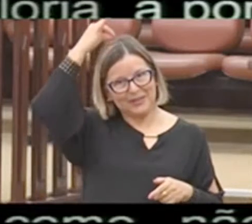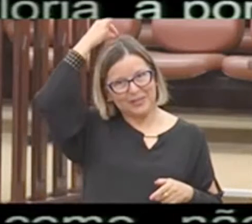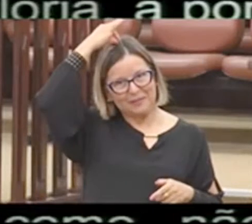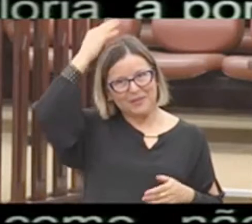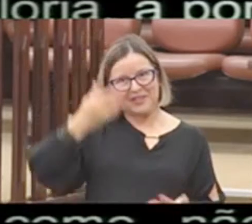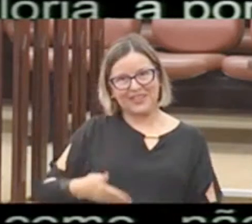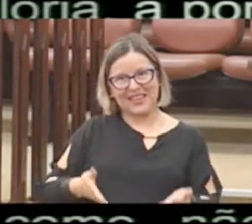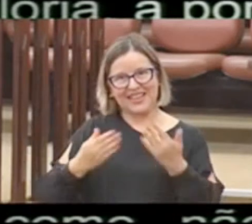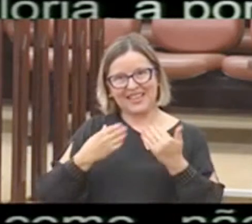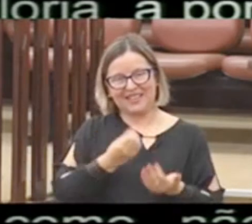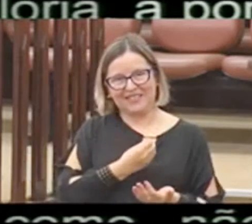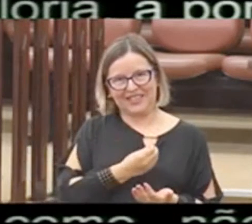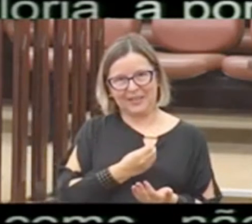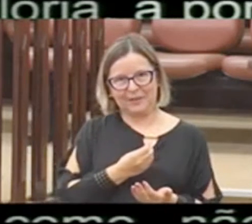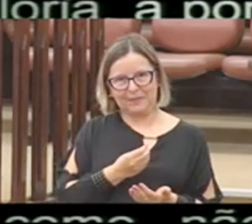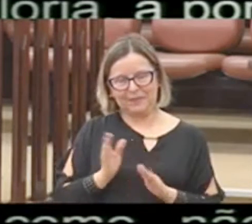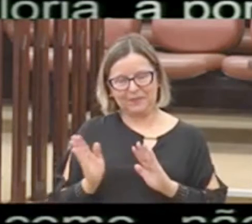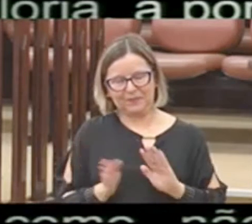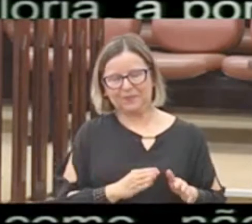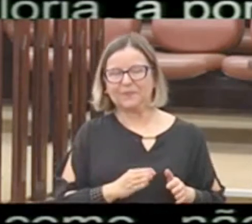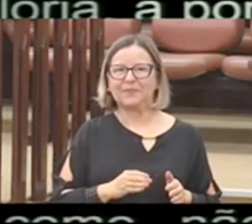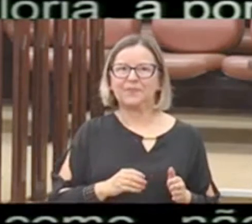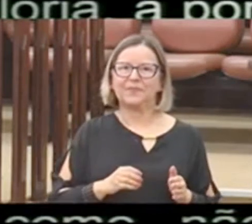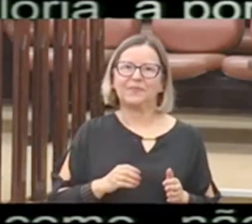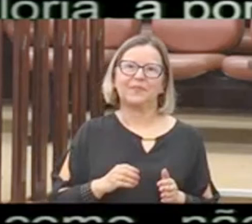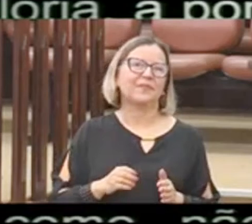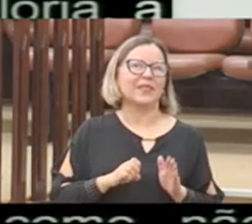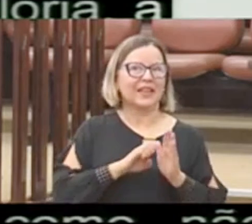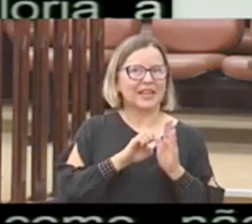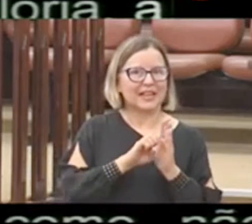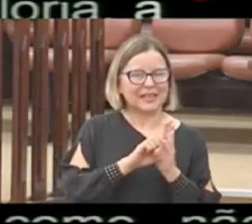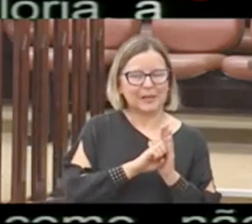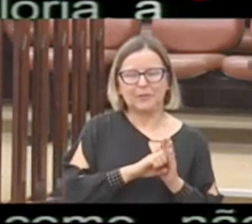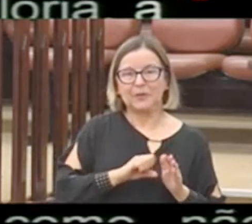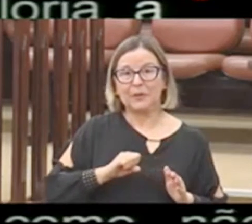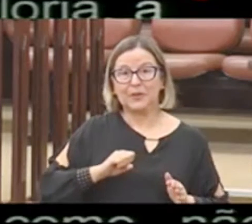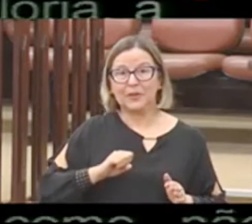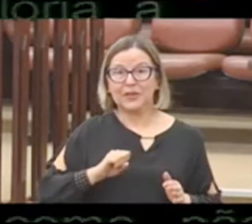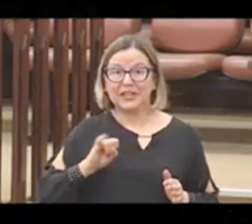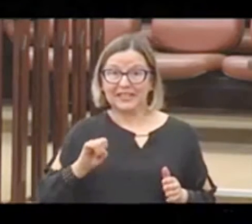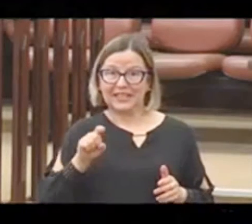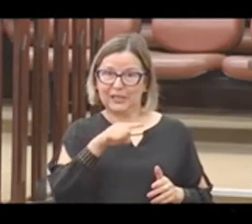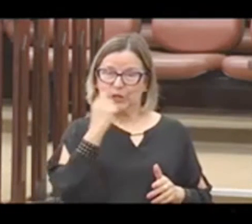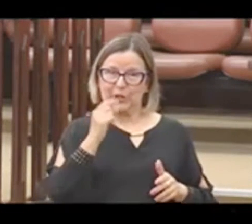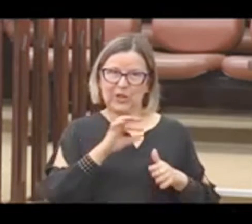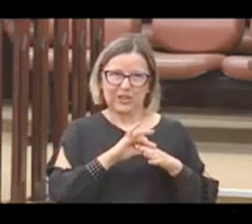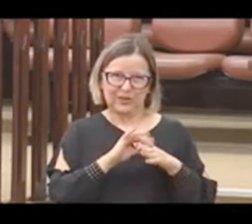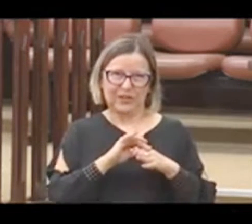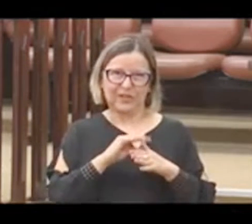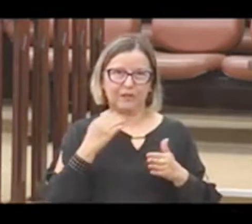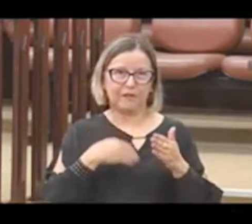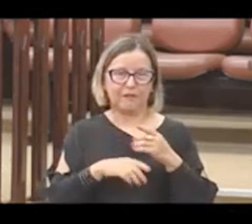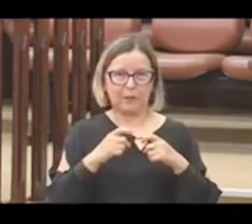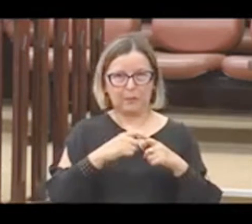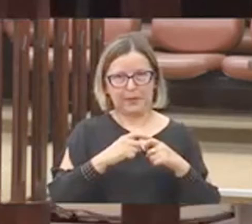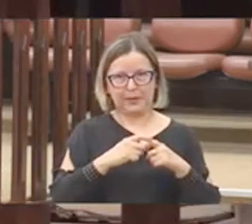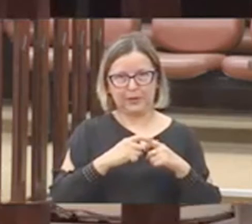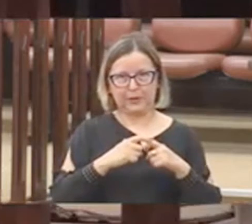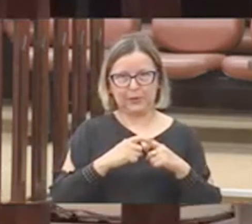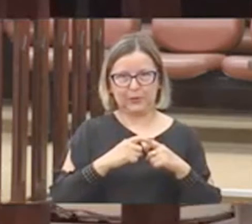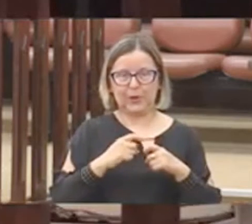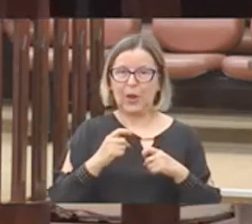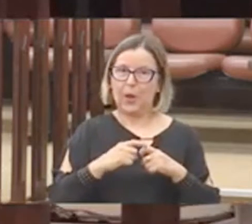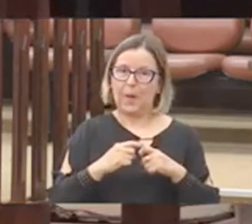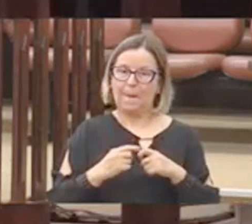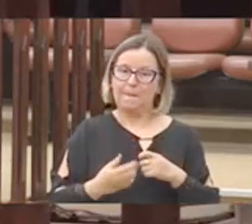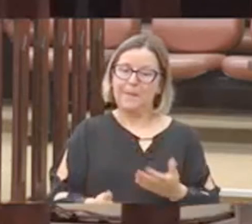doentes e vamos ao médico, ele nos dá o quê? Ele nos dá uma receita médica. O simples